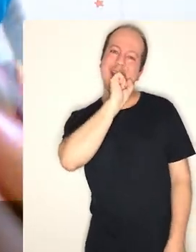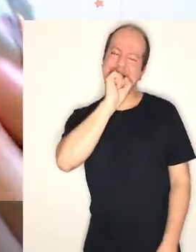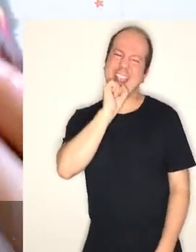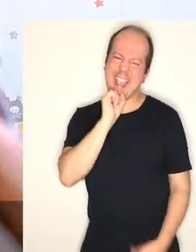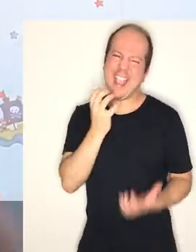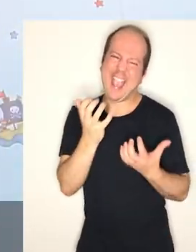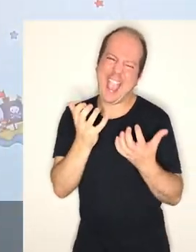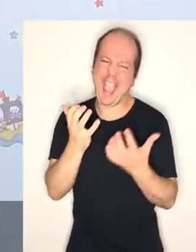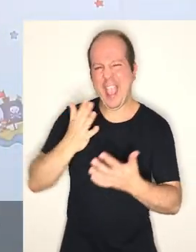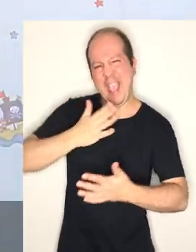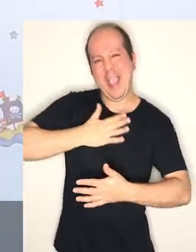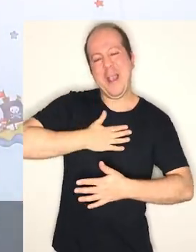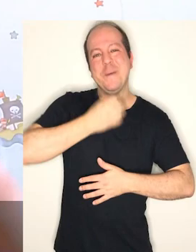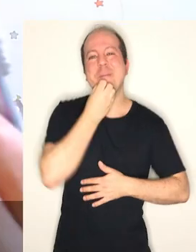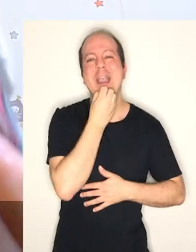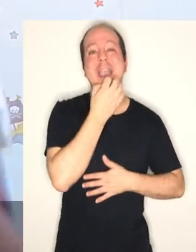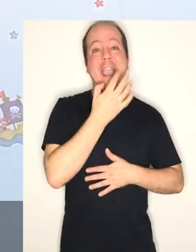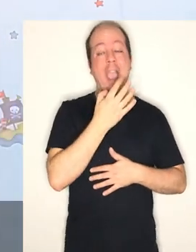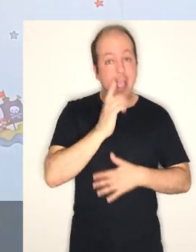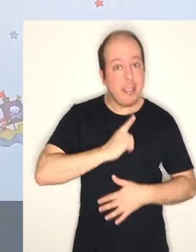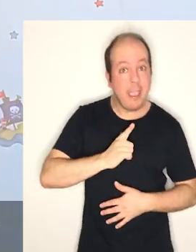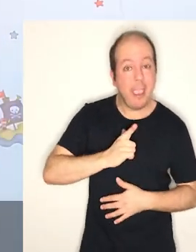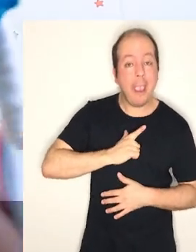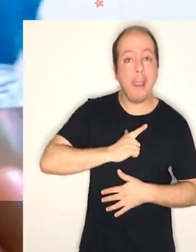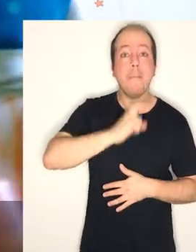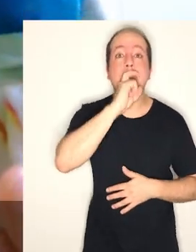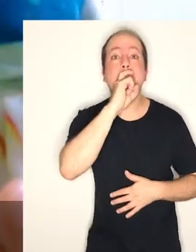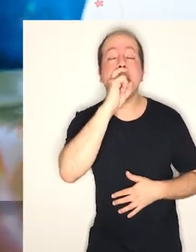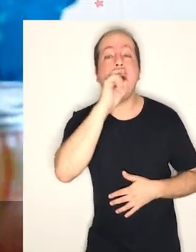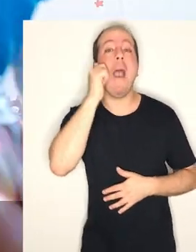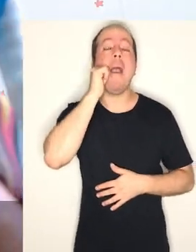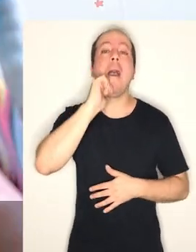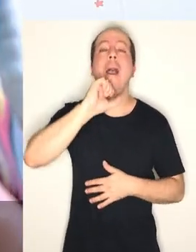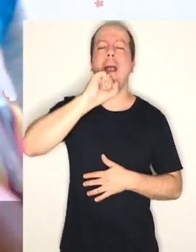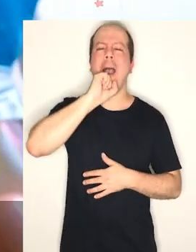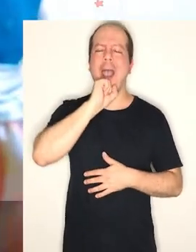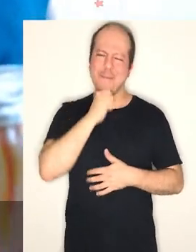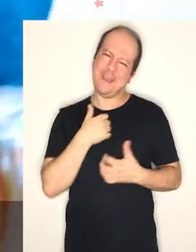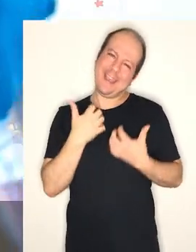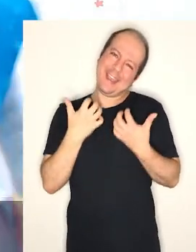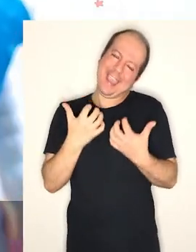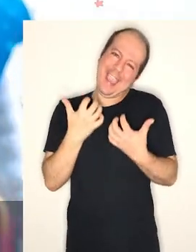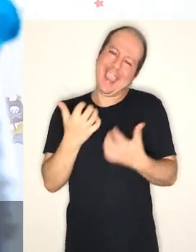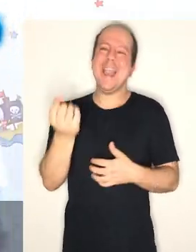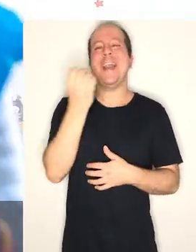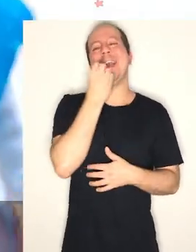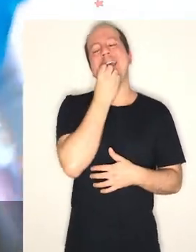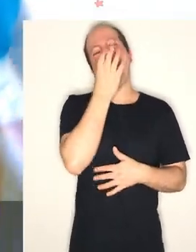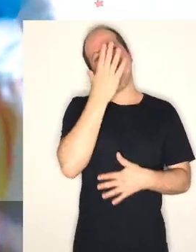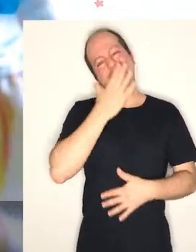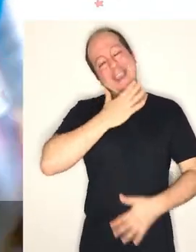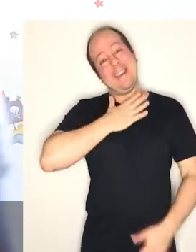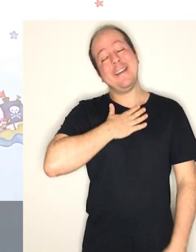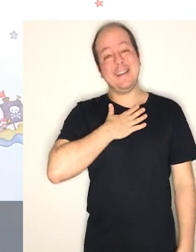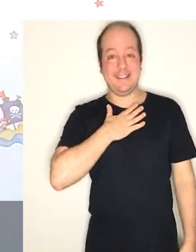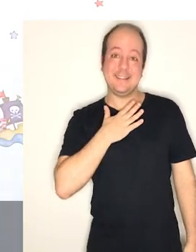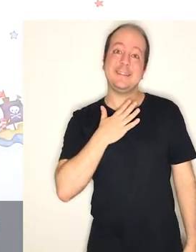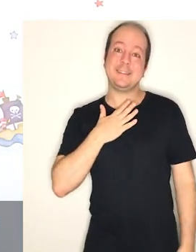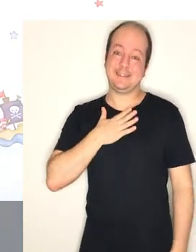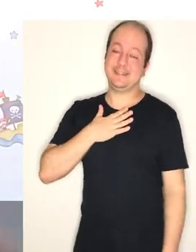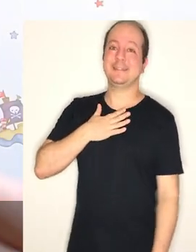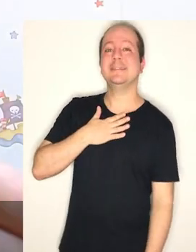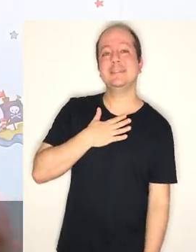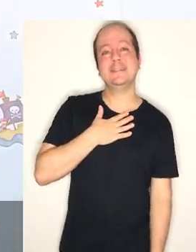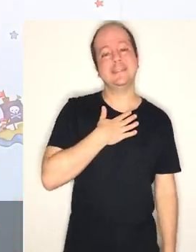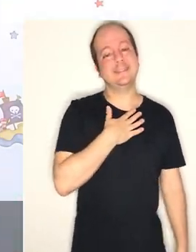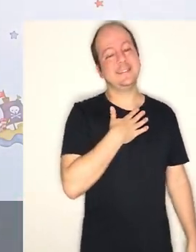me querer bem. Tenho papai e mamãe para me querer